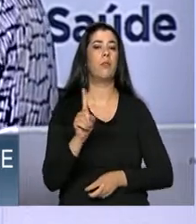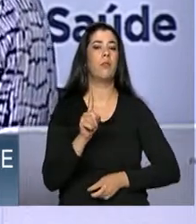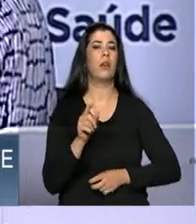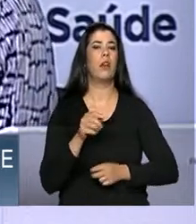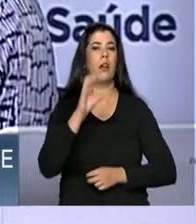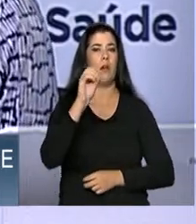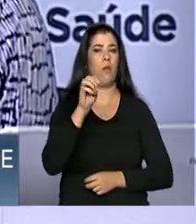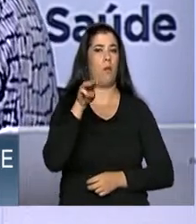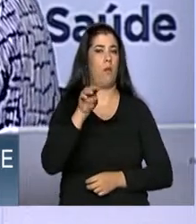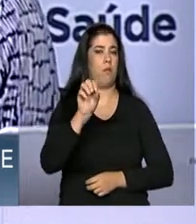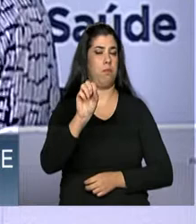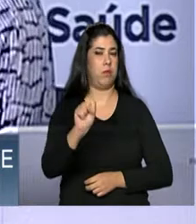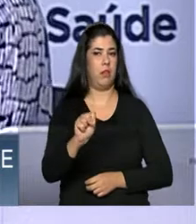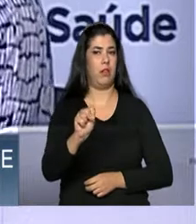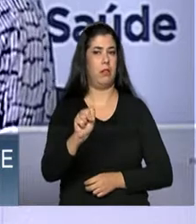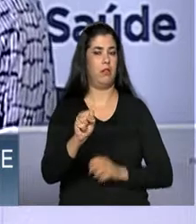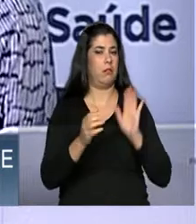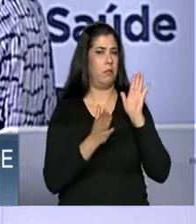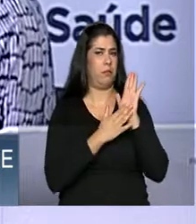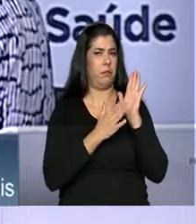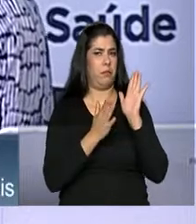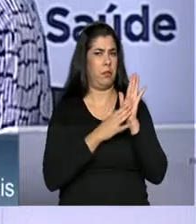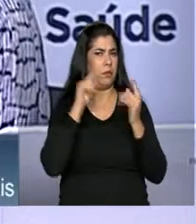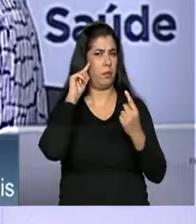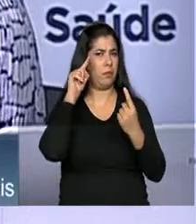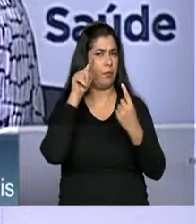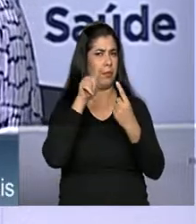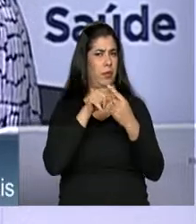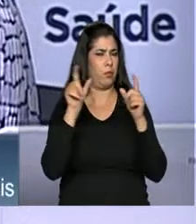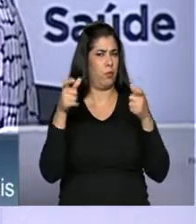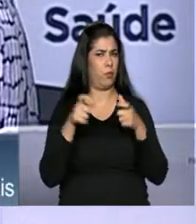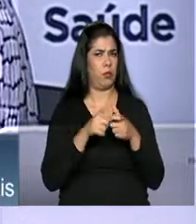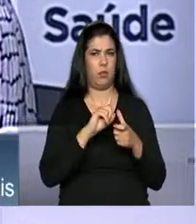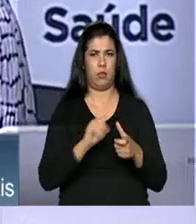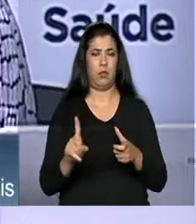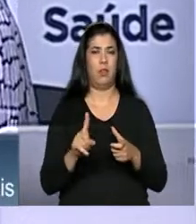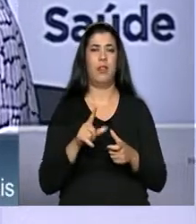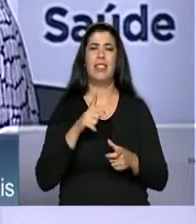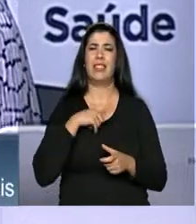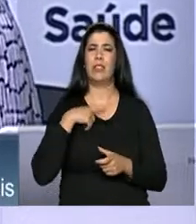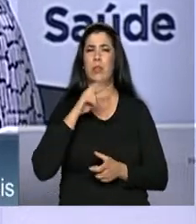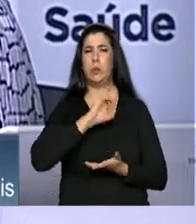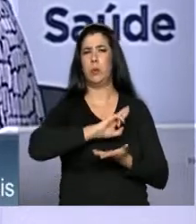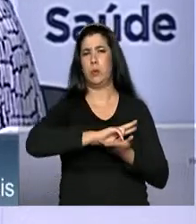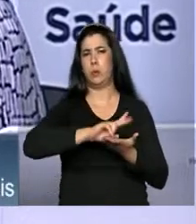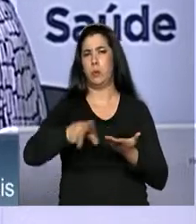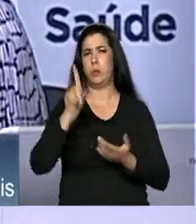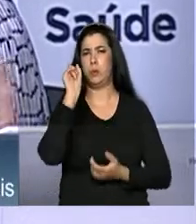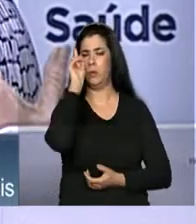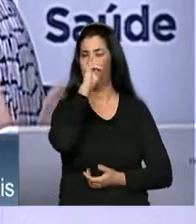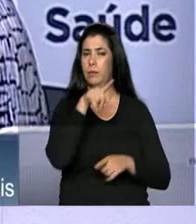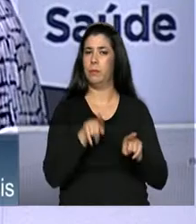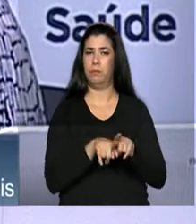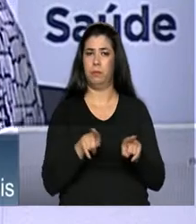Organização Mundial da Saúde já propôs uma meta de redução. Então os desafios são imensos, né? E